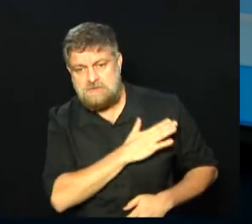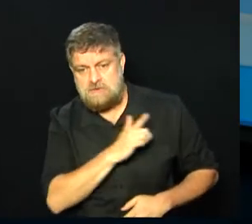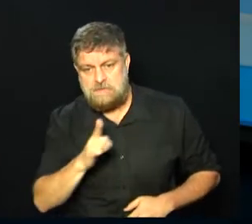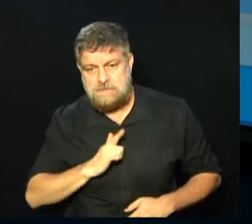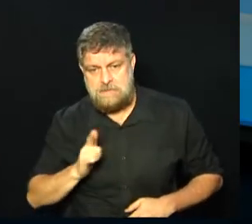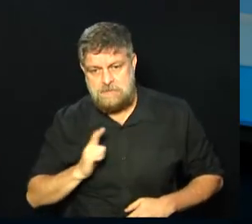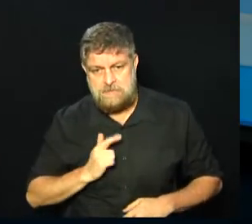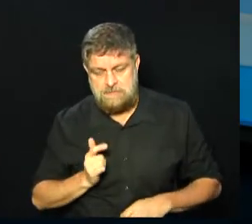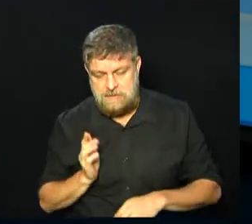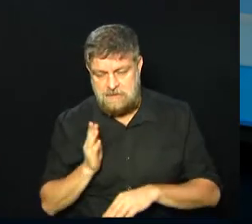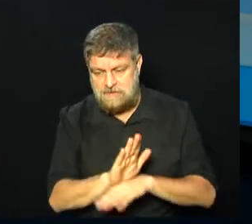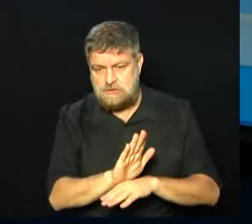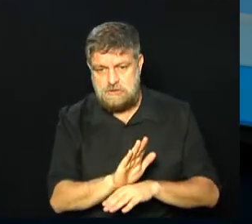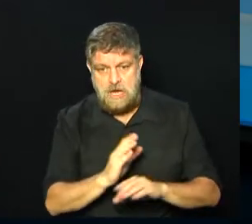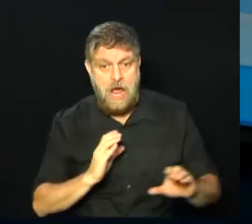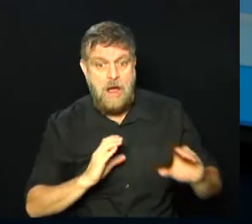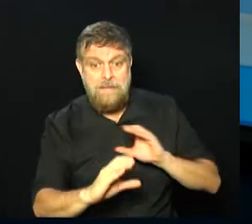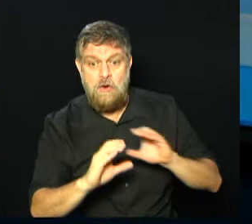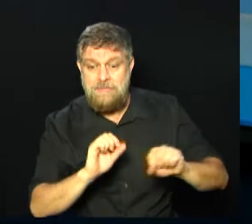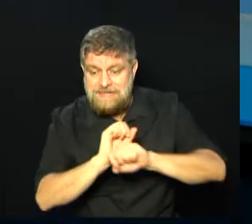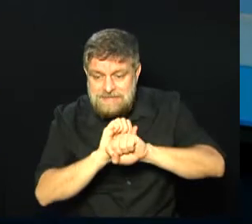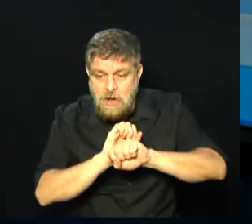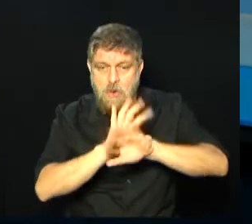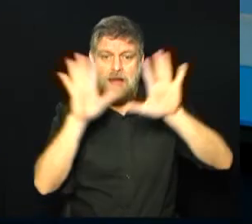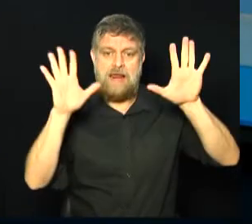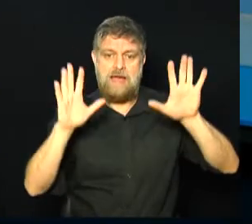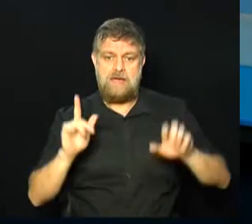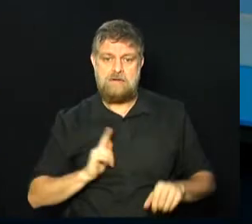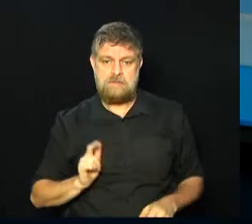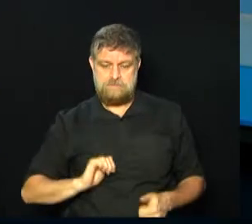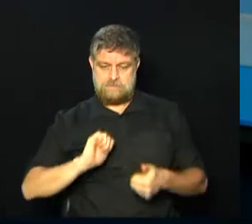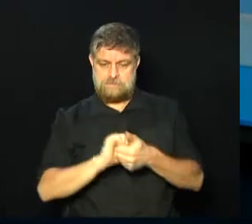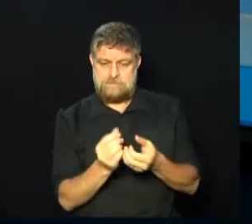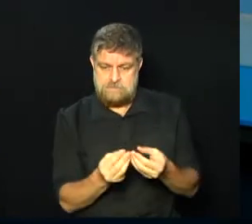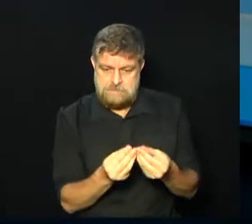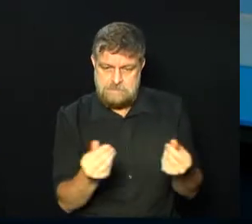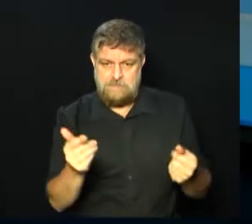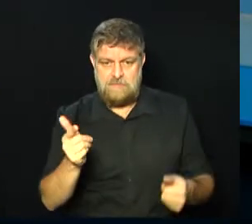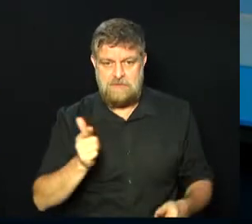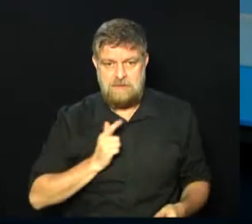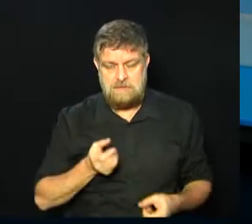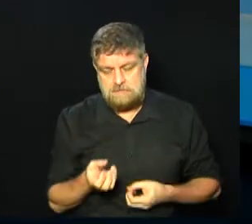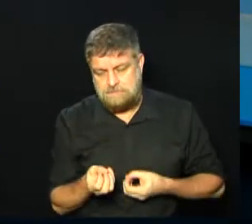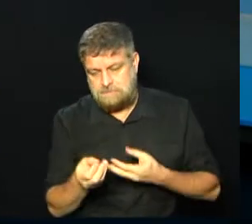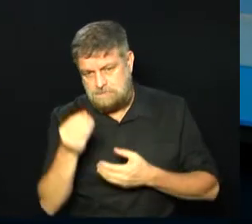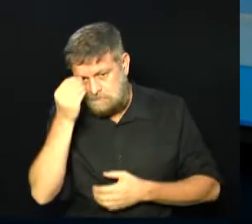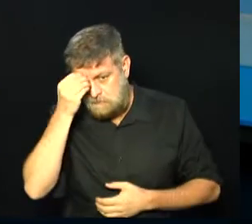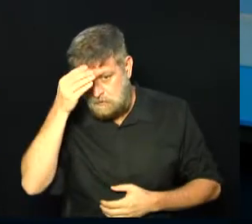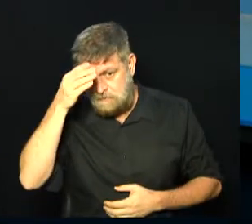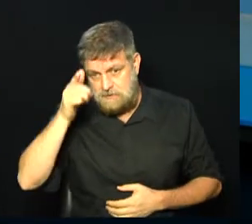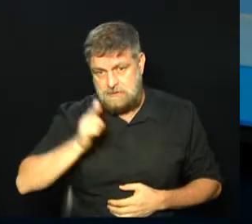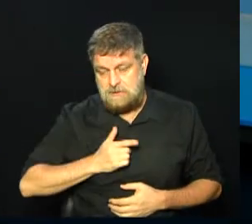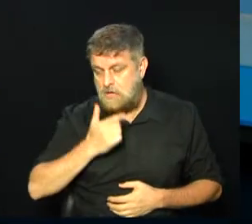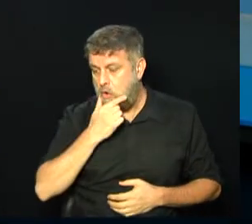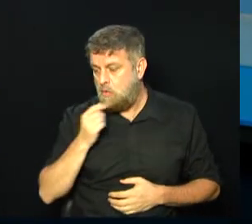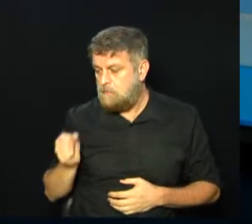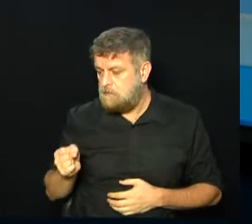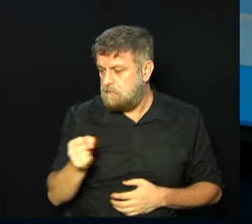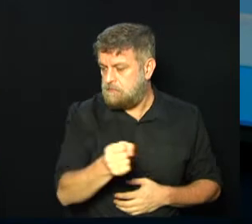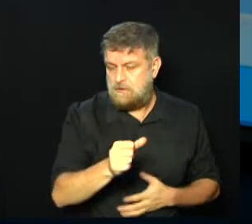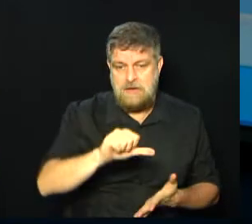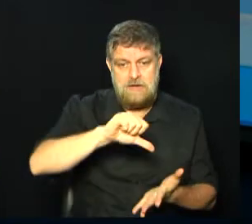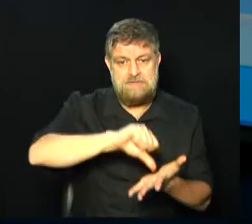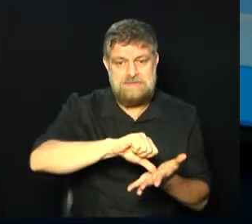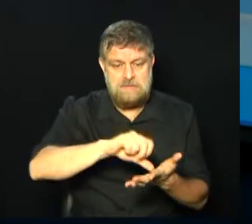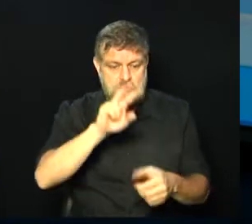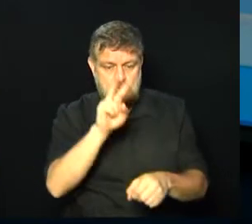investirmos em comunicação clara e de qualidade, levar conhecimento e trazer esse homem para o centro do